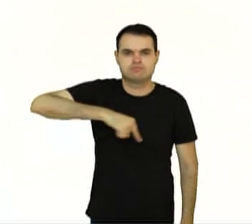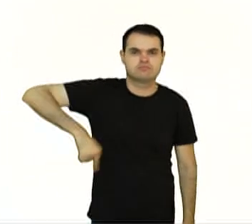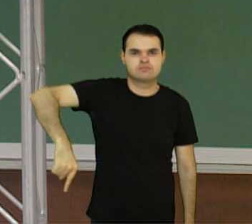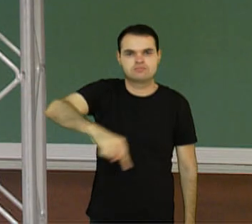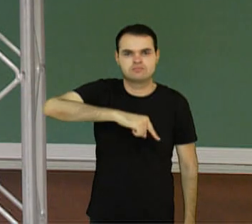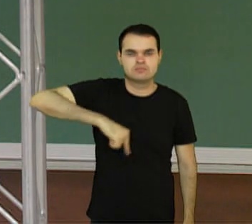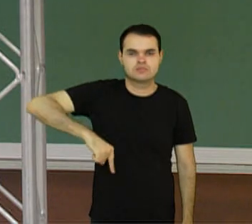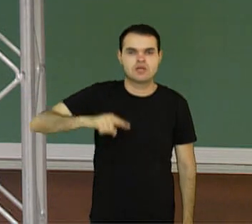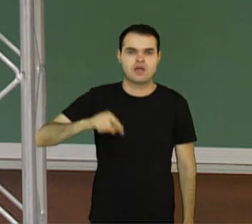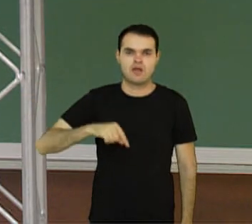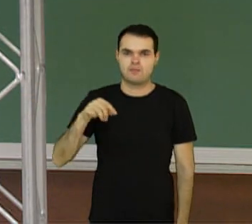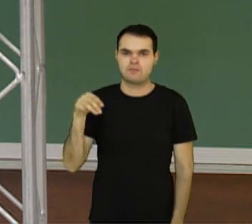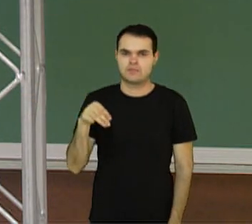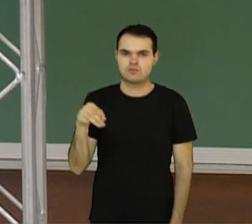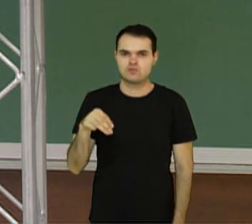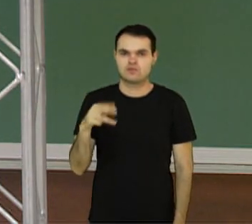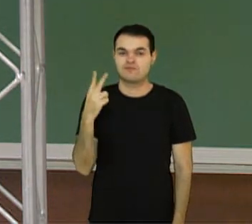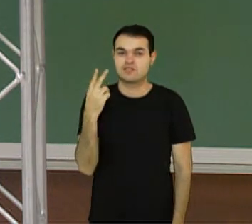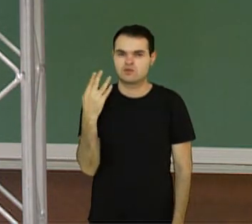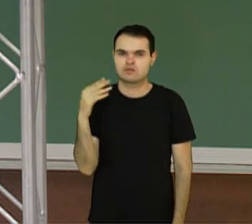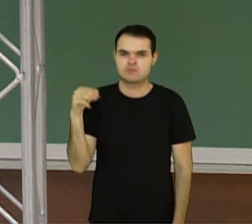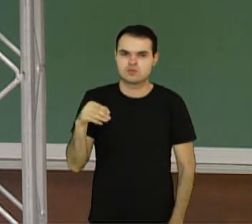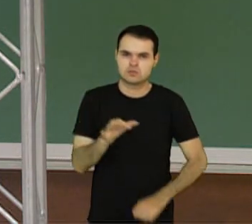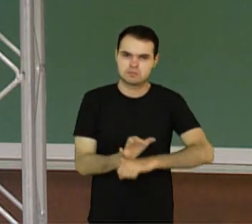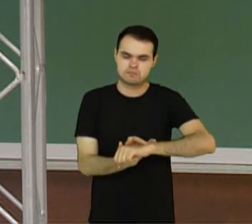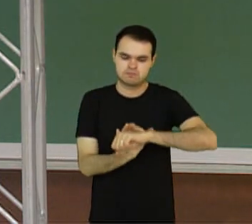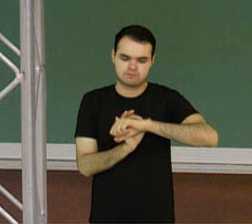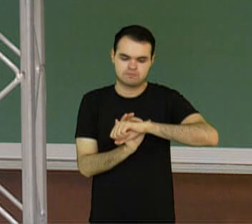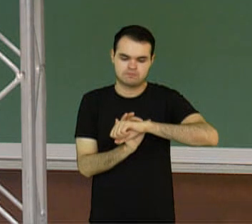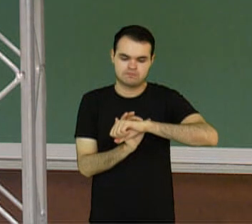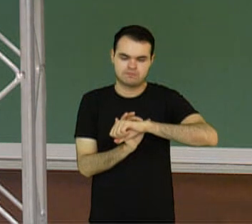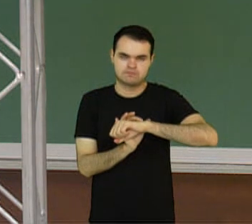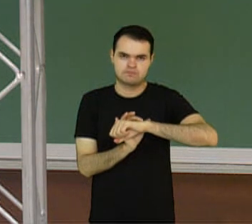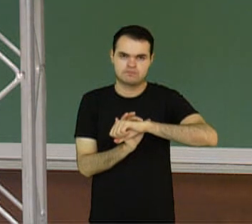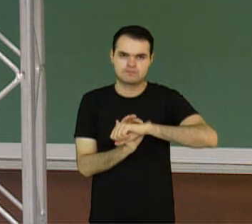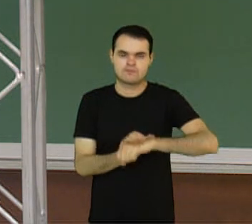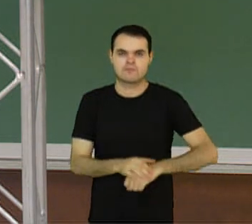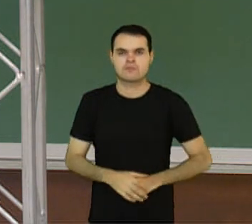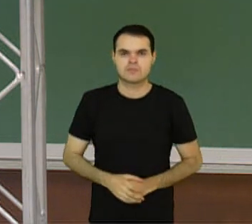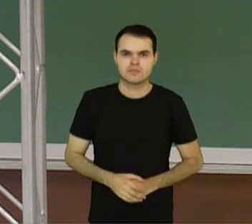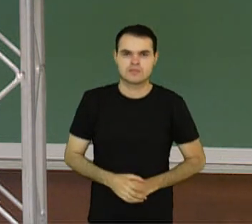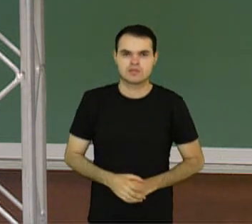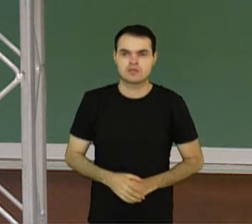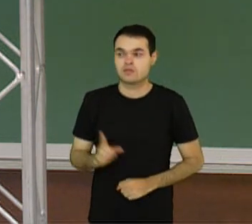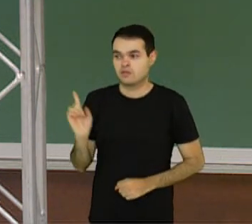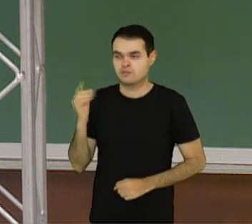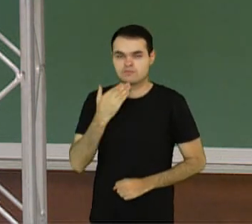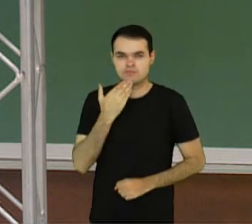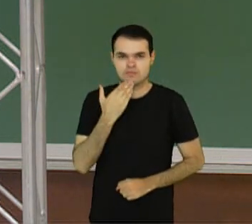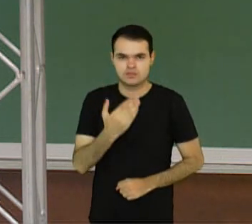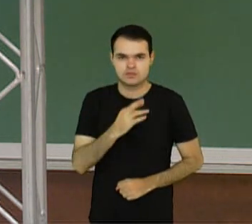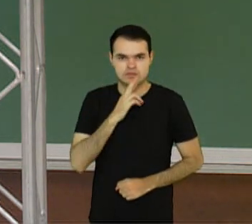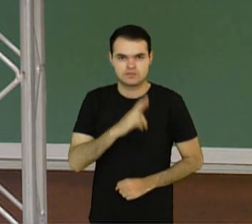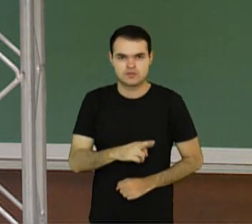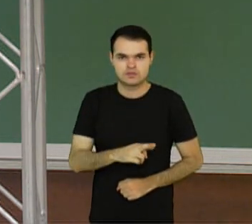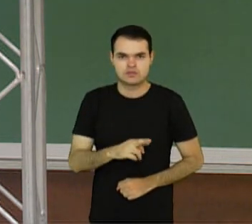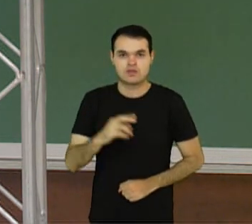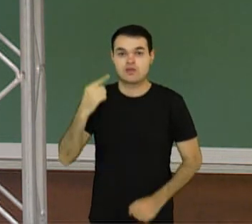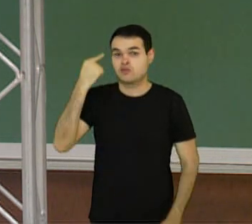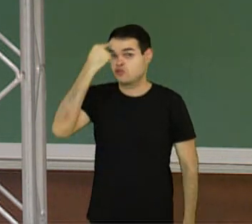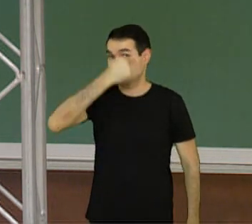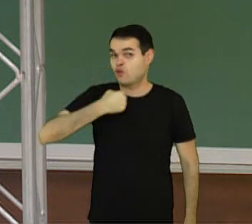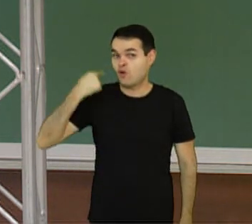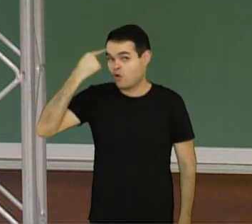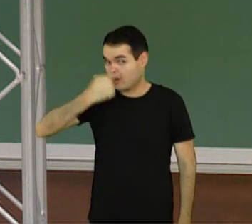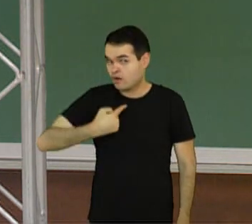está em minutos, 24 minutos. E ele está pedindo a resposta em